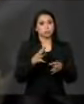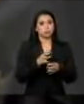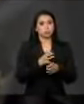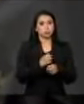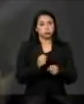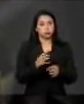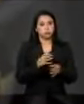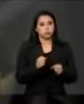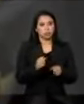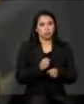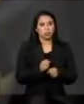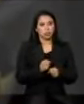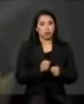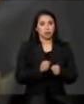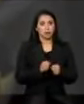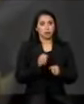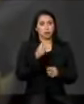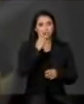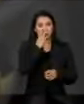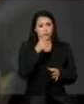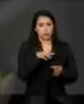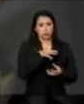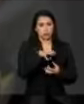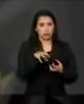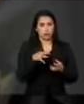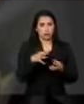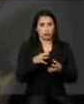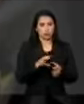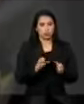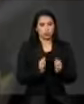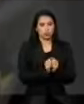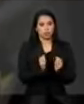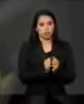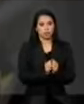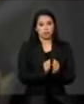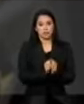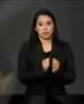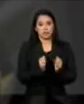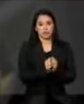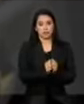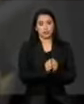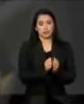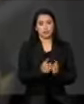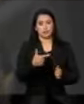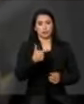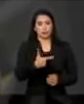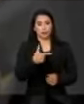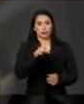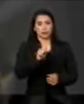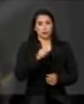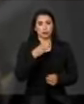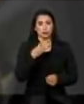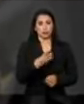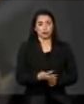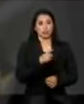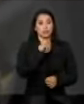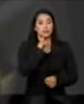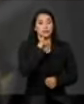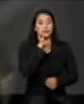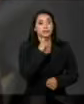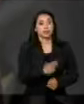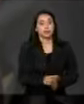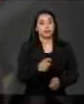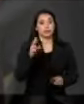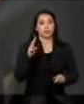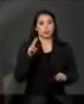uma jabuticaba mesmo, para o 283, e colocaram que ninguém seria preso antes do trânsito em